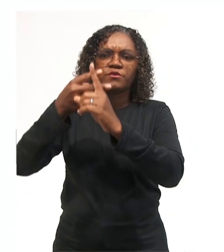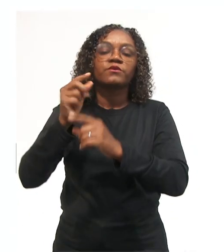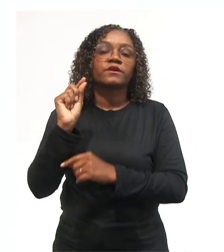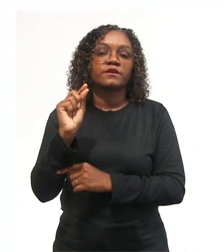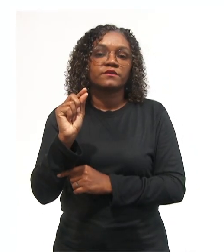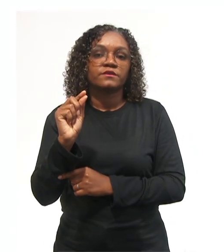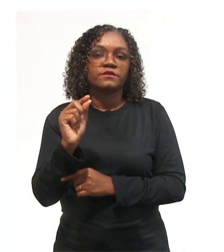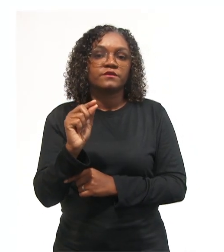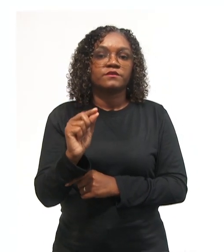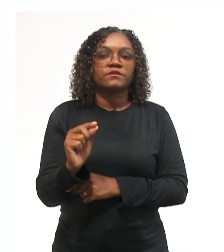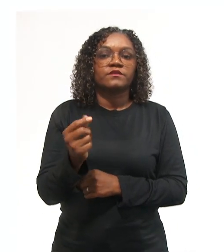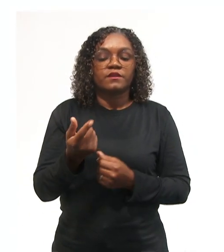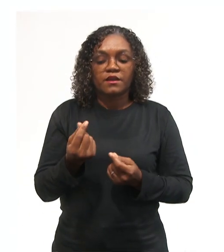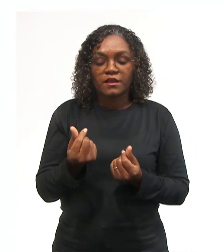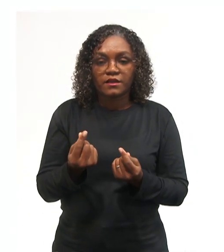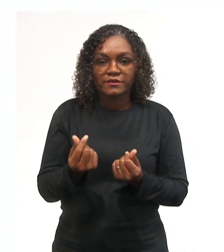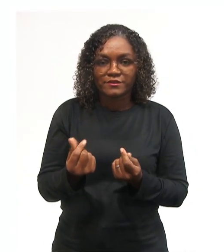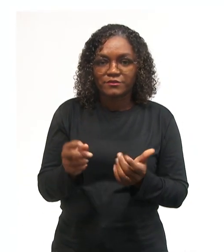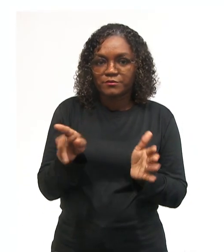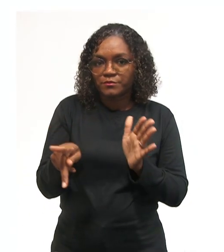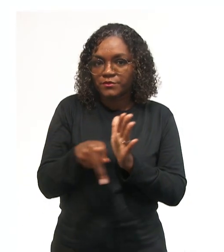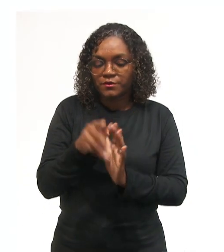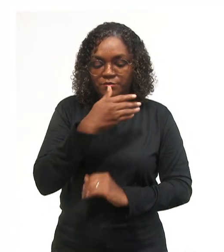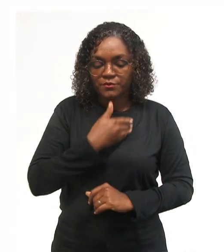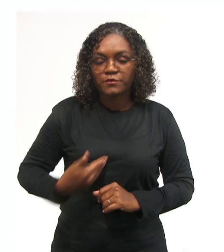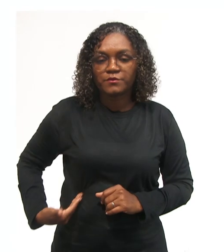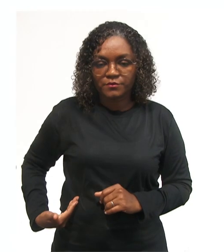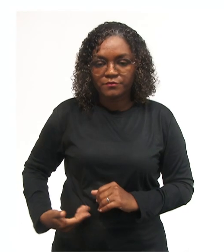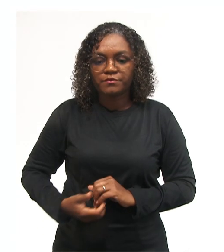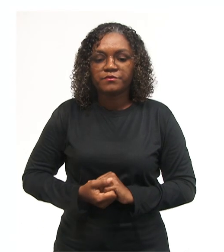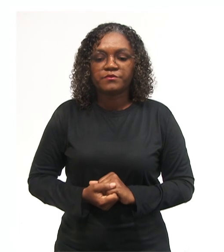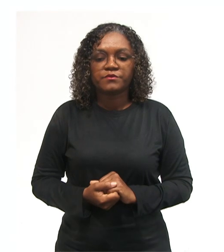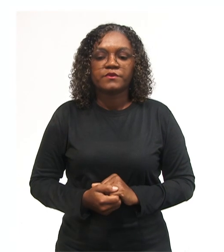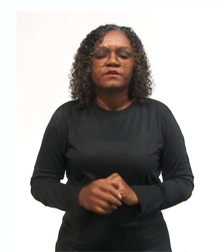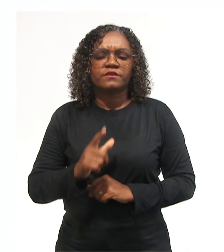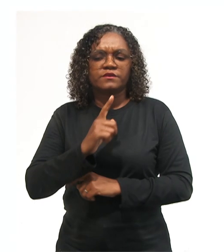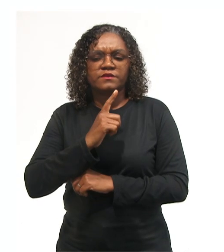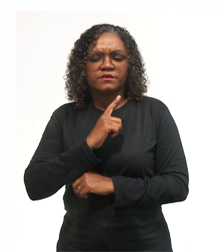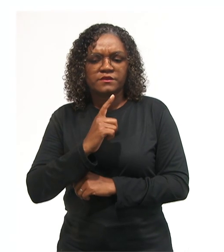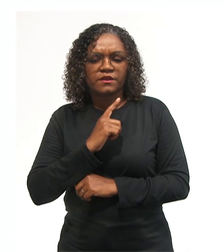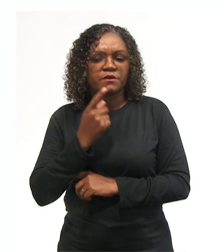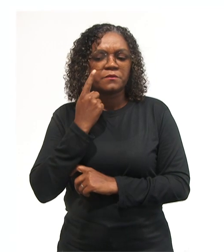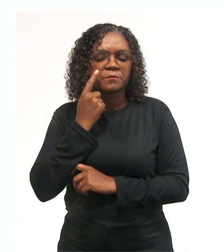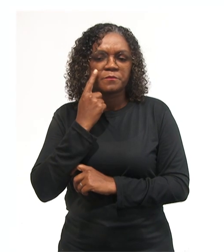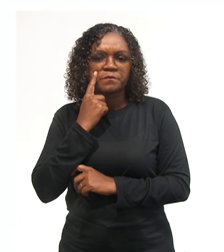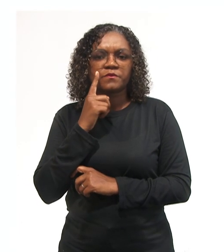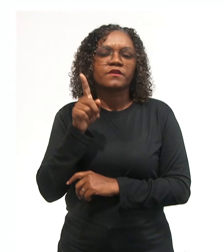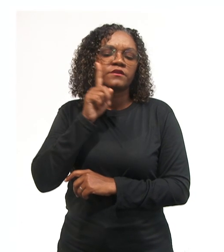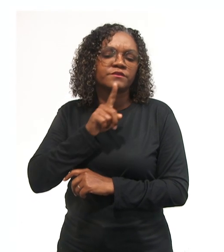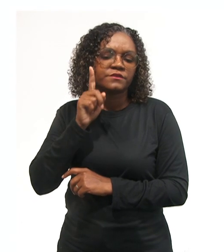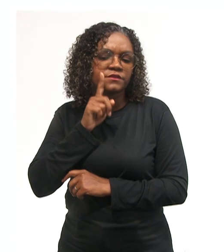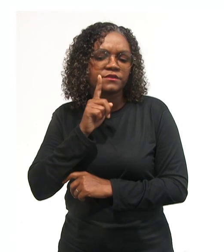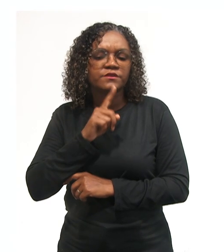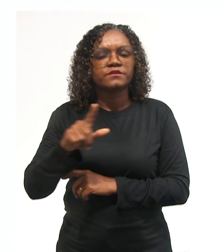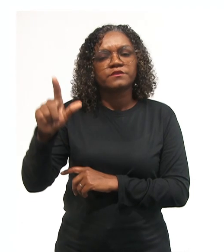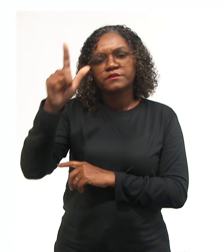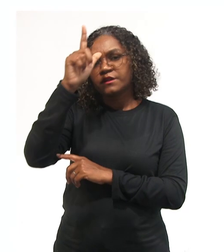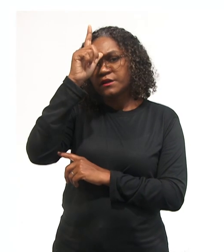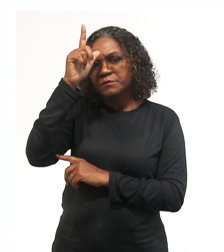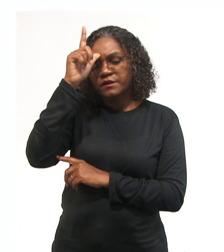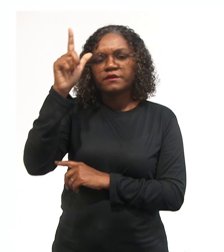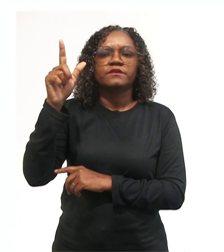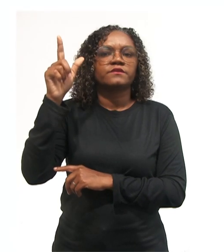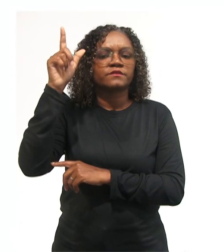ser visto também em economias capitalistas, tais como Estados Unidos, Alemanha, Reino Unido e o Brasil. Tá? Nos textos que eu compartilho